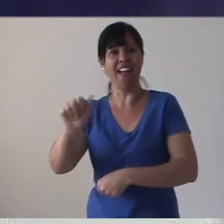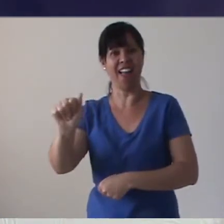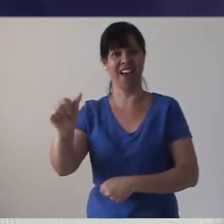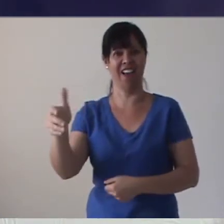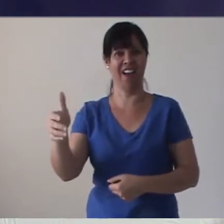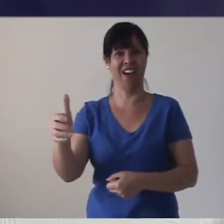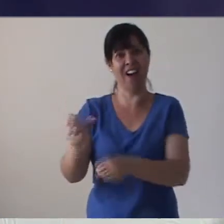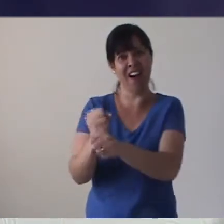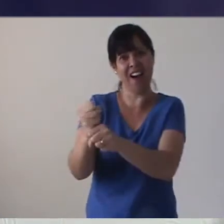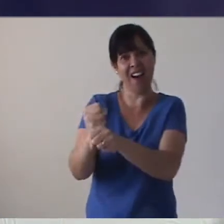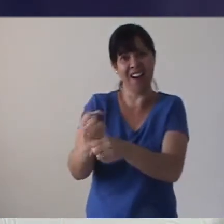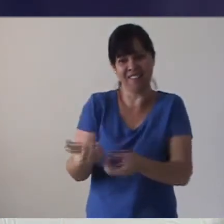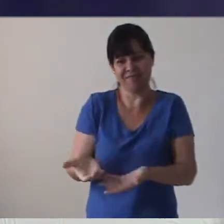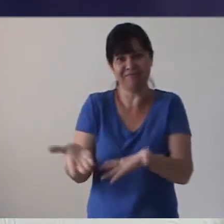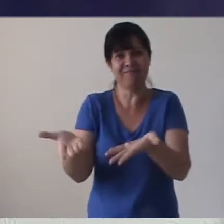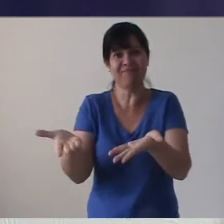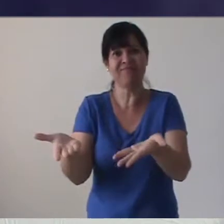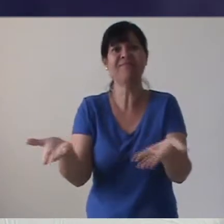Não há mais tempo